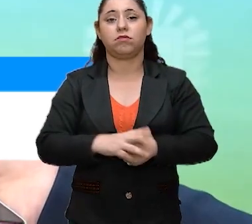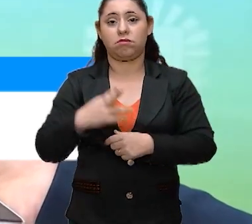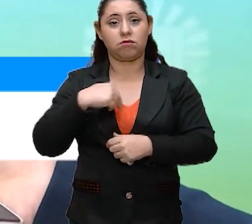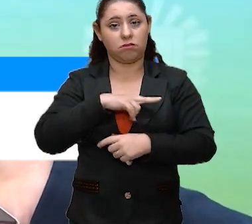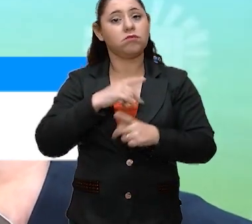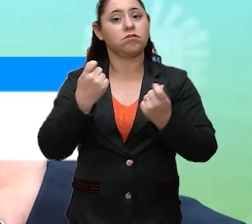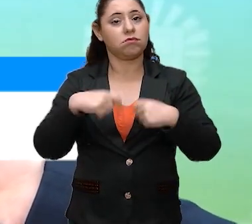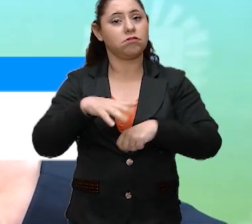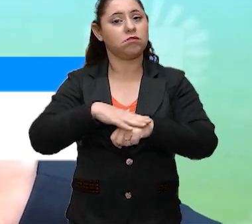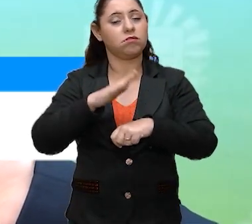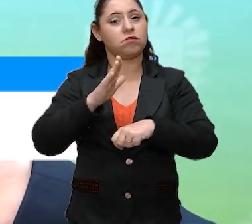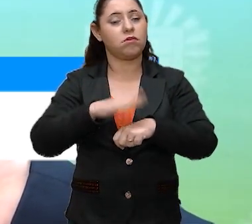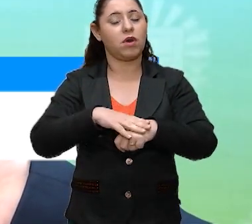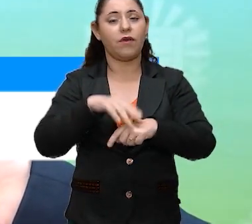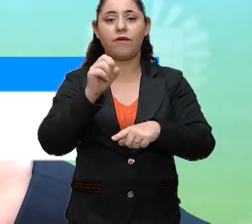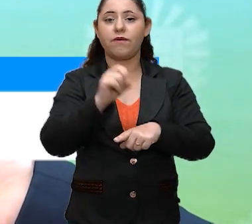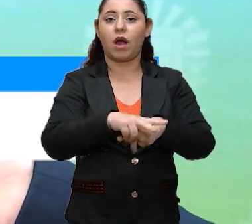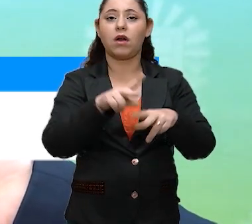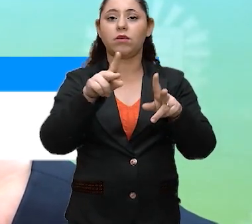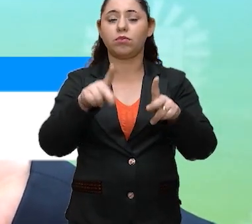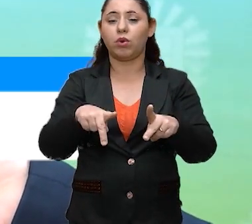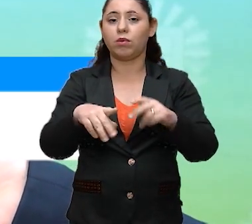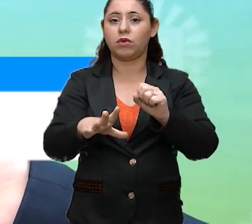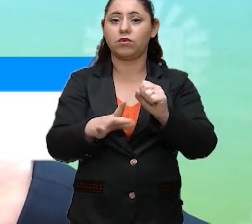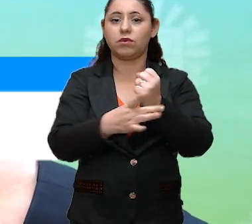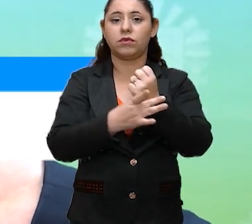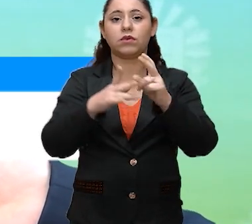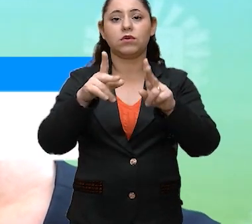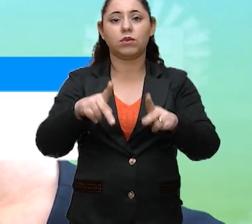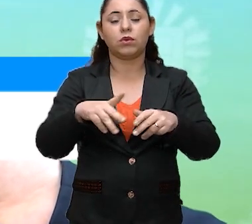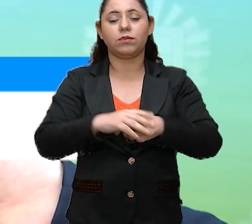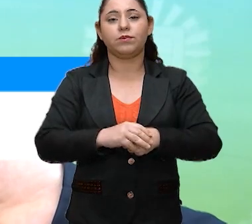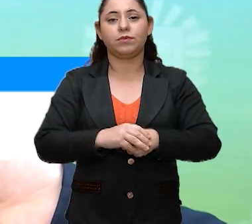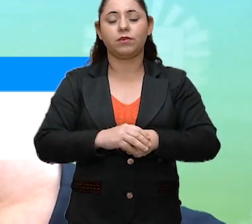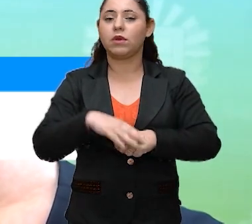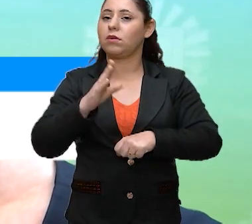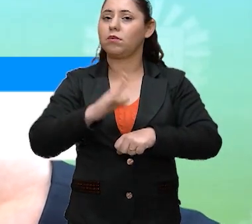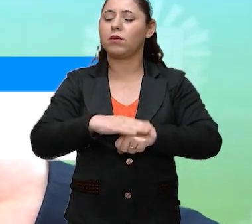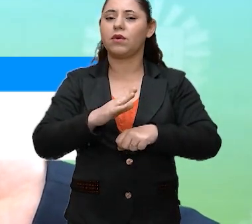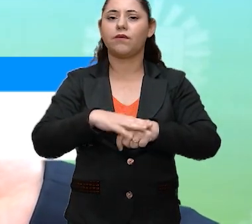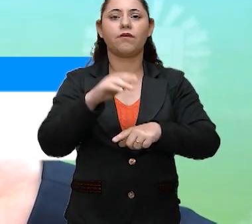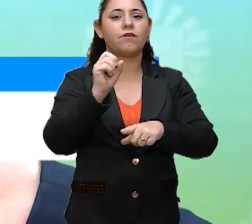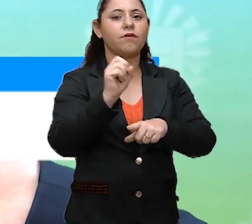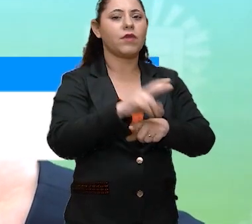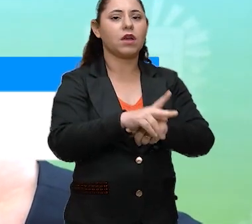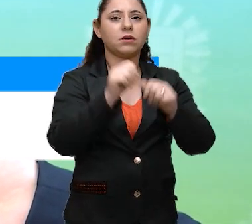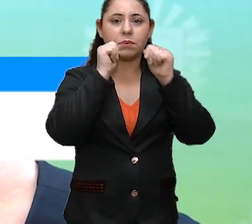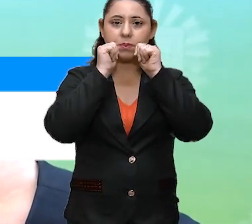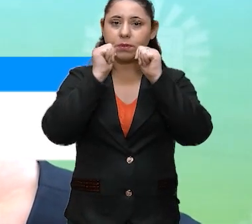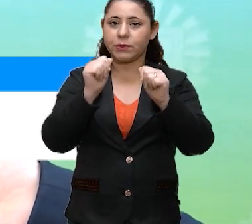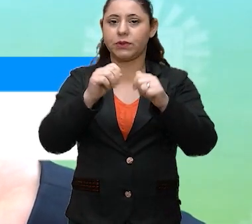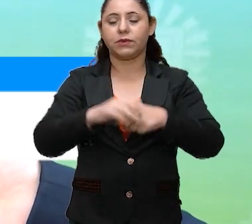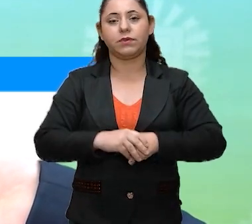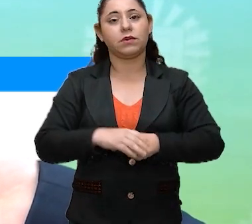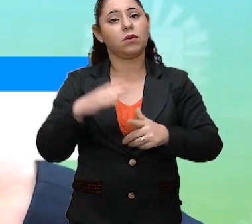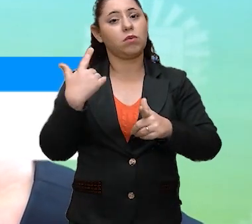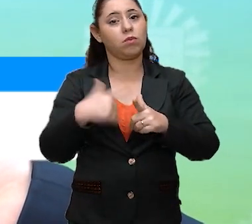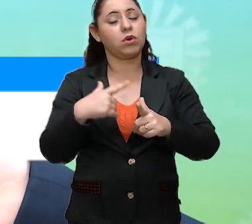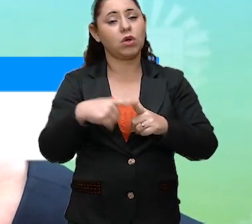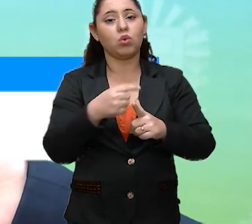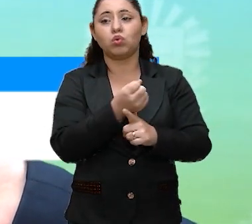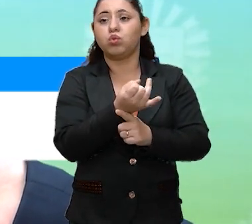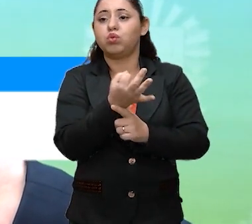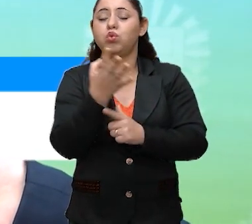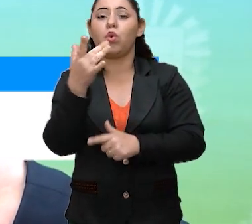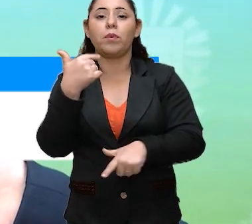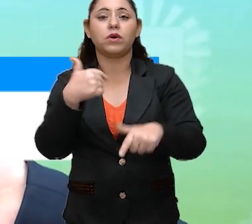A gente necessita de mais cargos públicos, de defensores públicos, mais cargos de assessor,